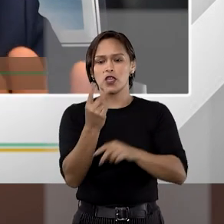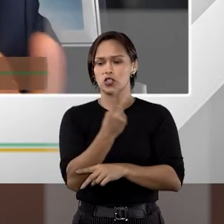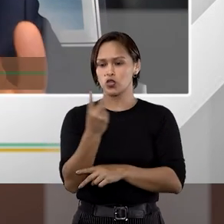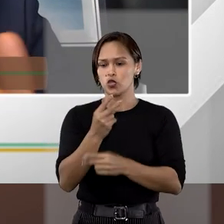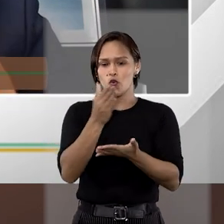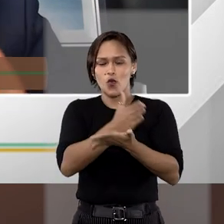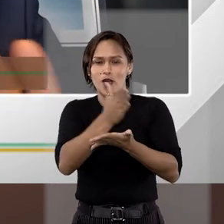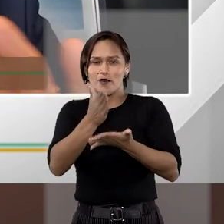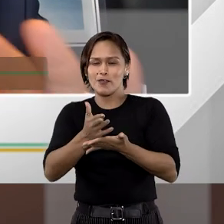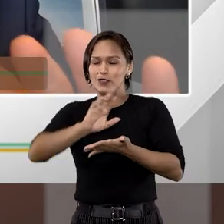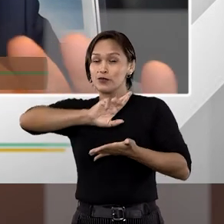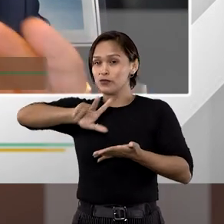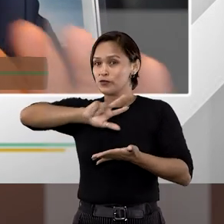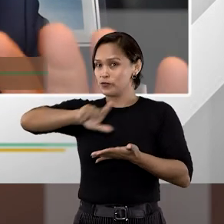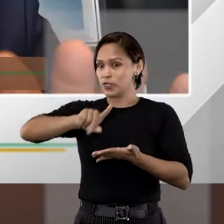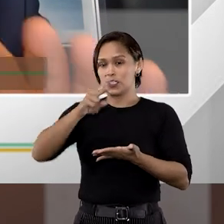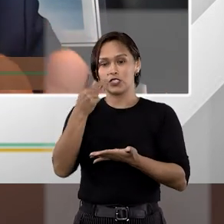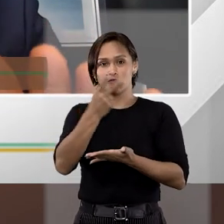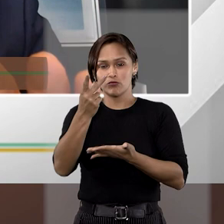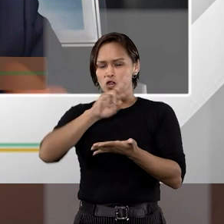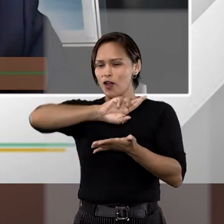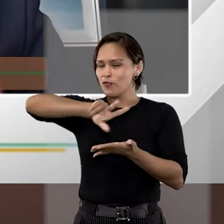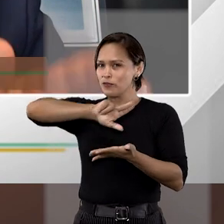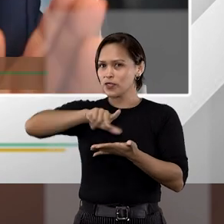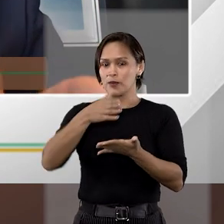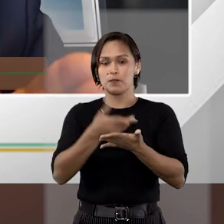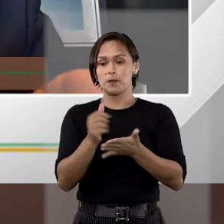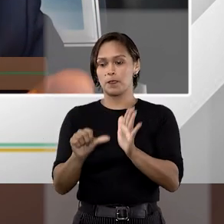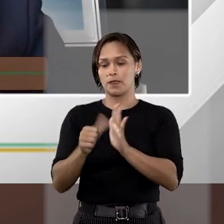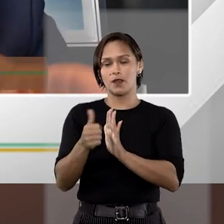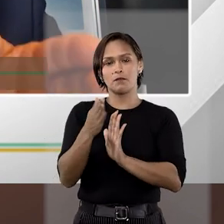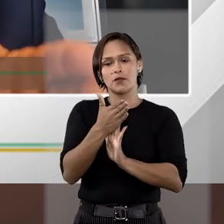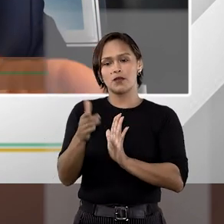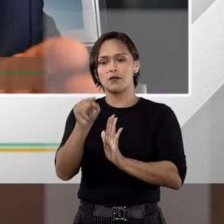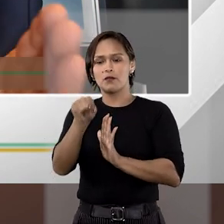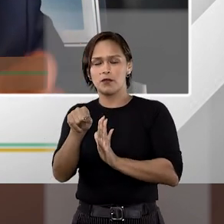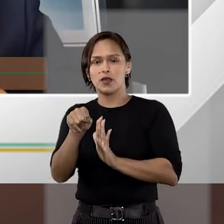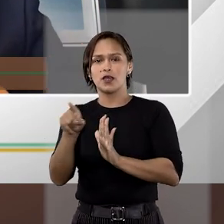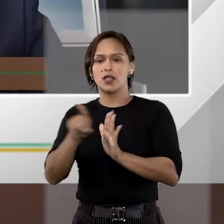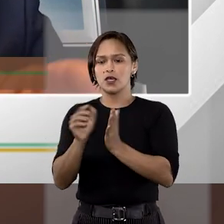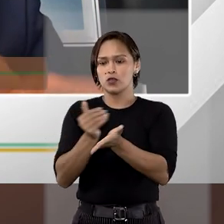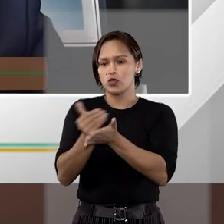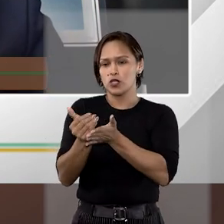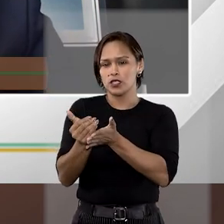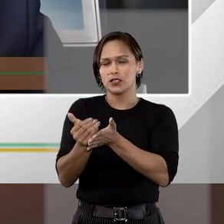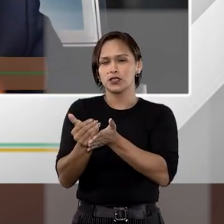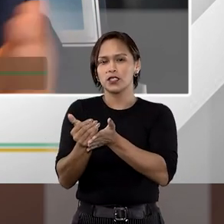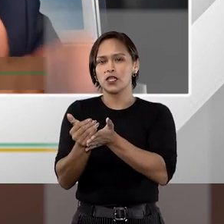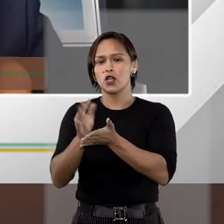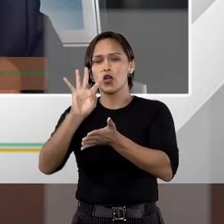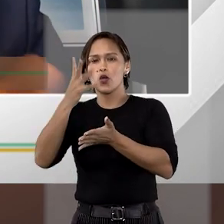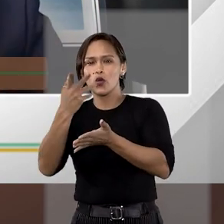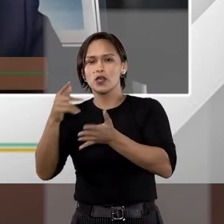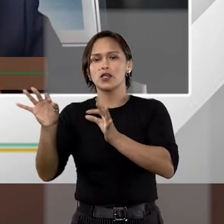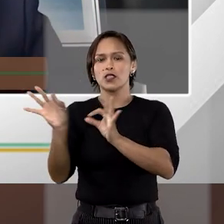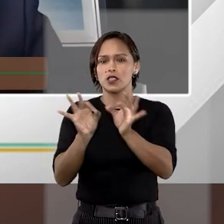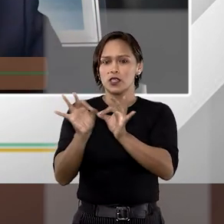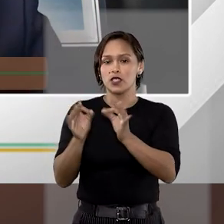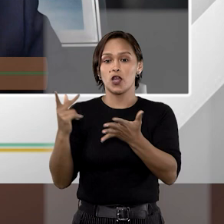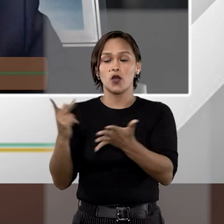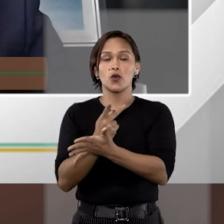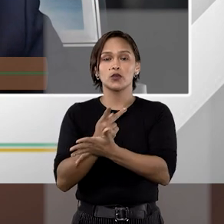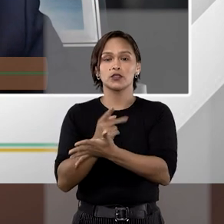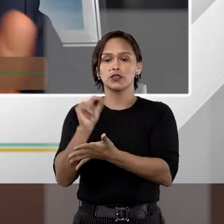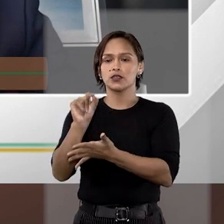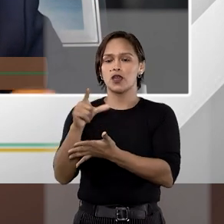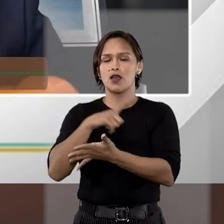composto de duas fases bem distintas bem distintas mesmo na primeira fase a fase que se inicia acontecer com termos